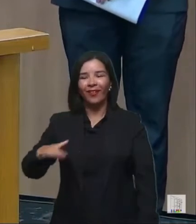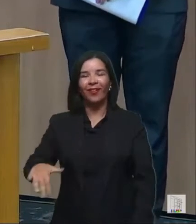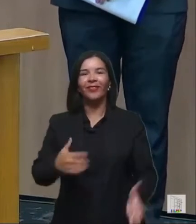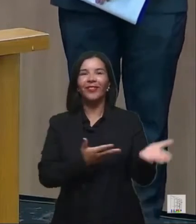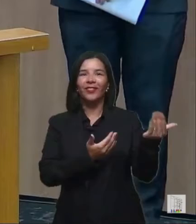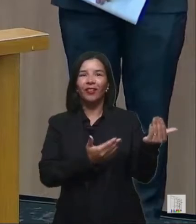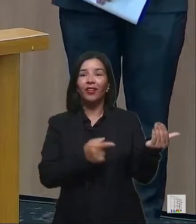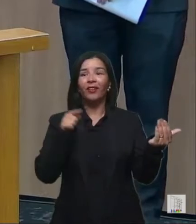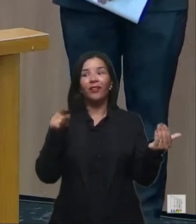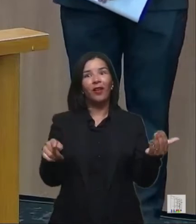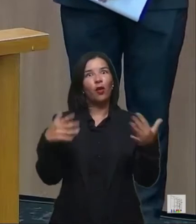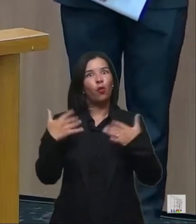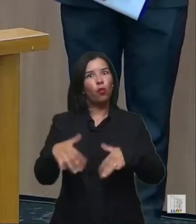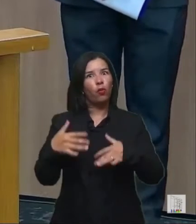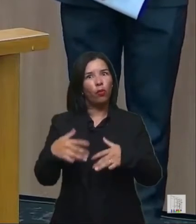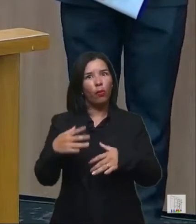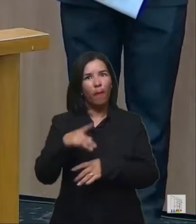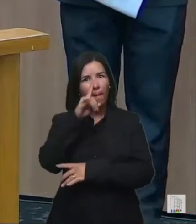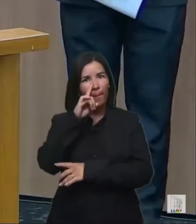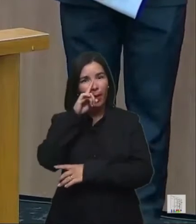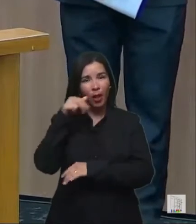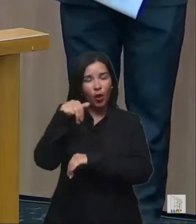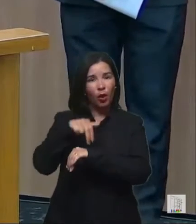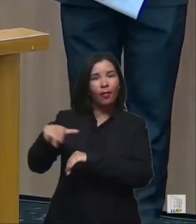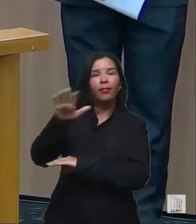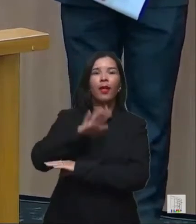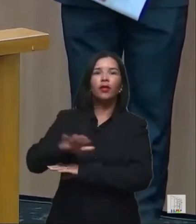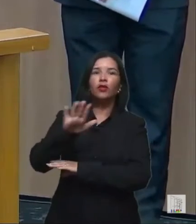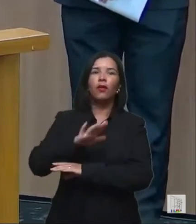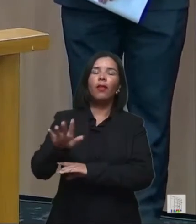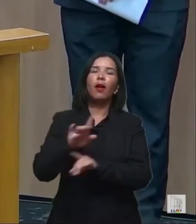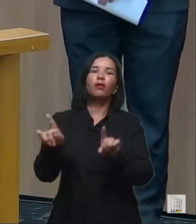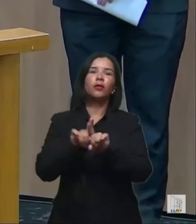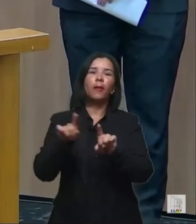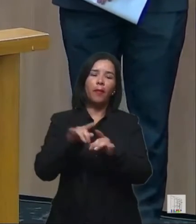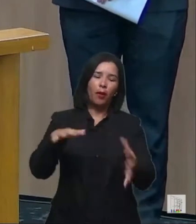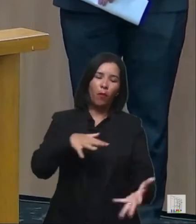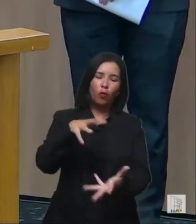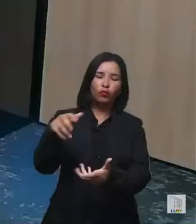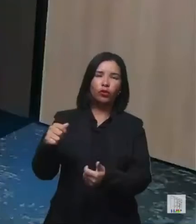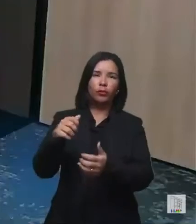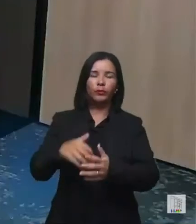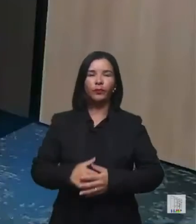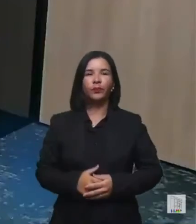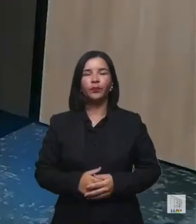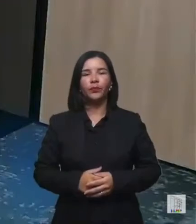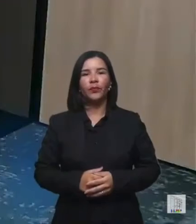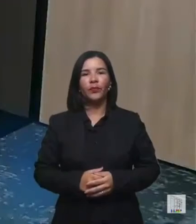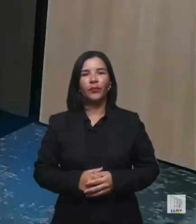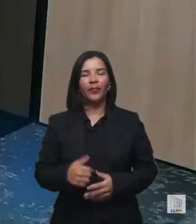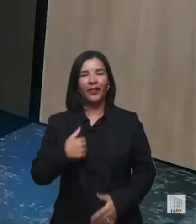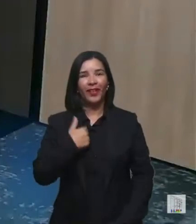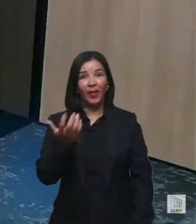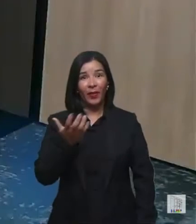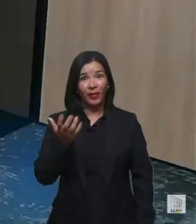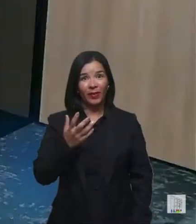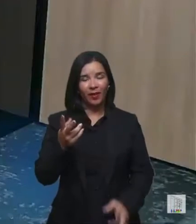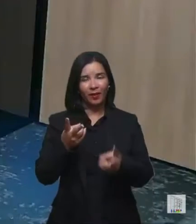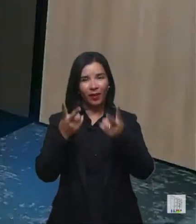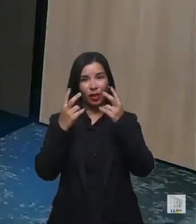é um flagelo não só nacional, mas é um flagelo mundial. O que eu gostaria de